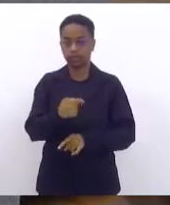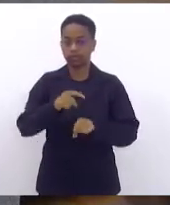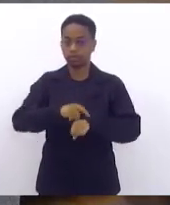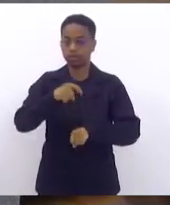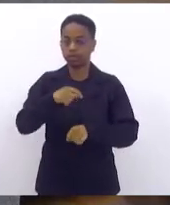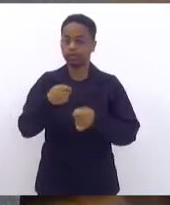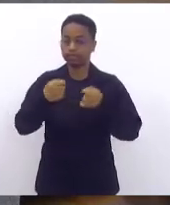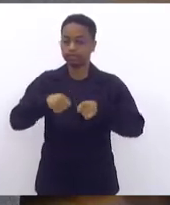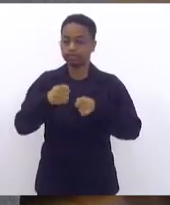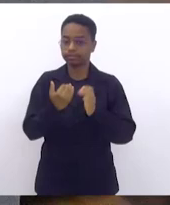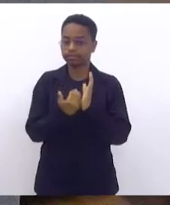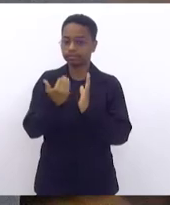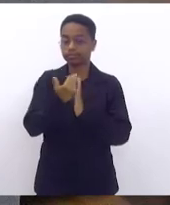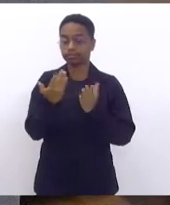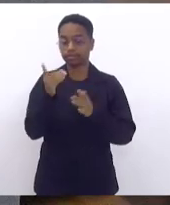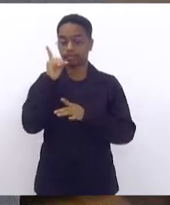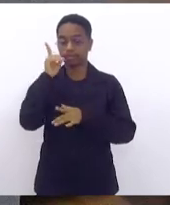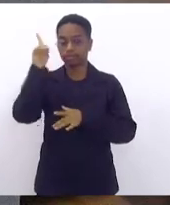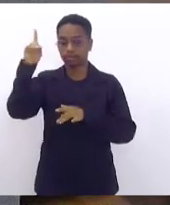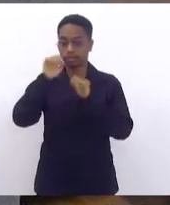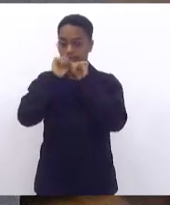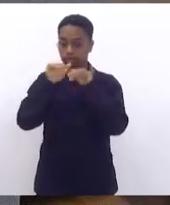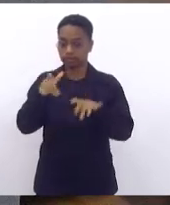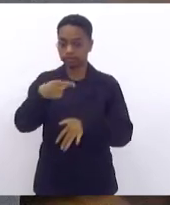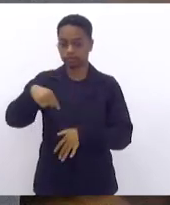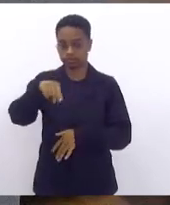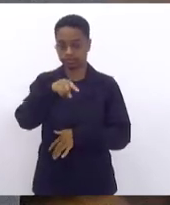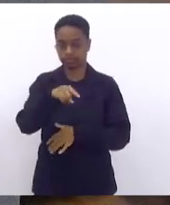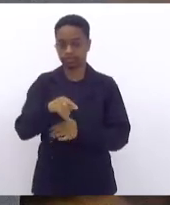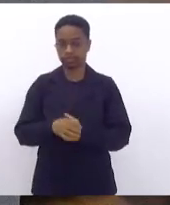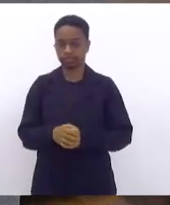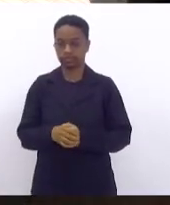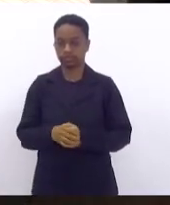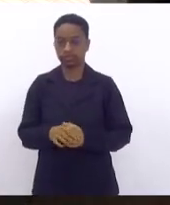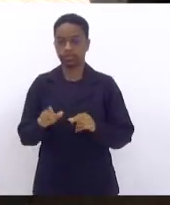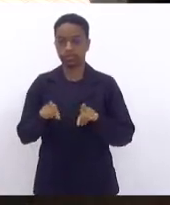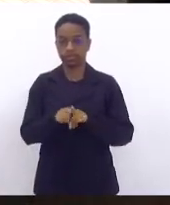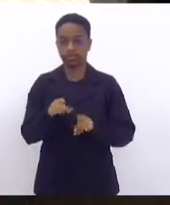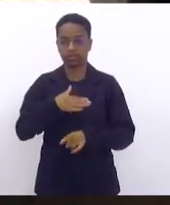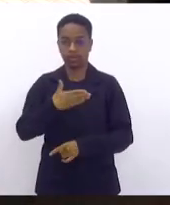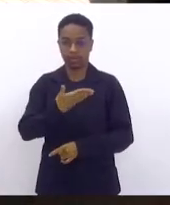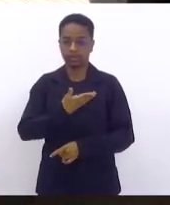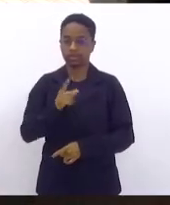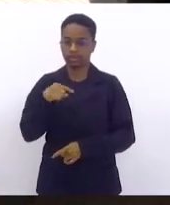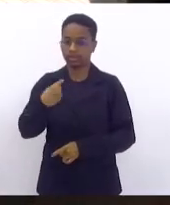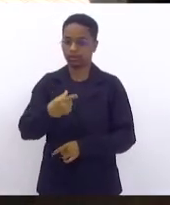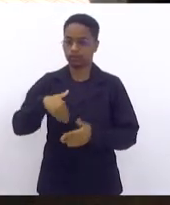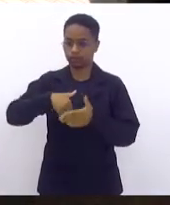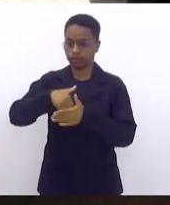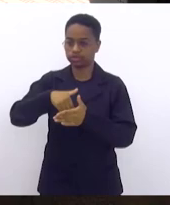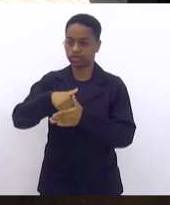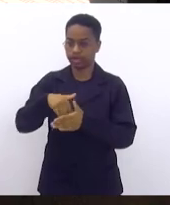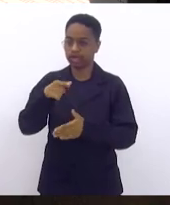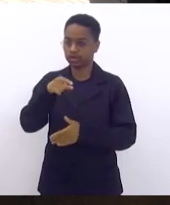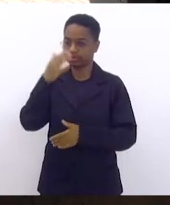Então, que Deus abençoe você, Gui, sua mãe, meu amigo ali, meu irmão. Vamos jogar aquela bolinha, mas ele bate uma bola boa, eu sou muito